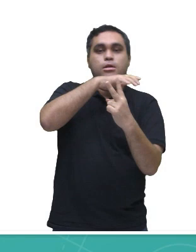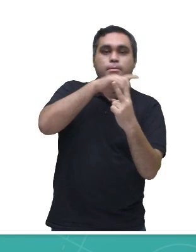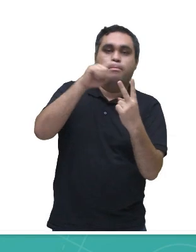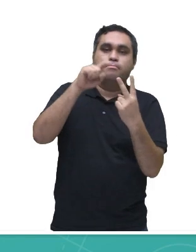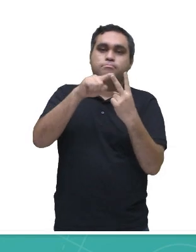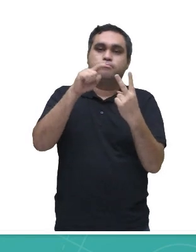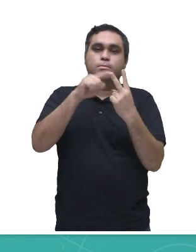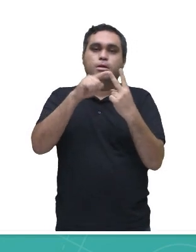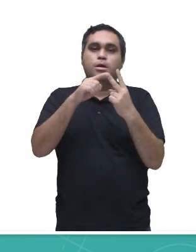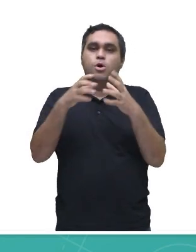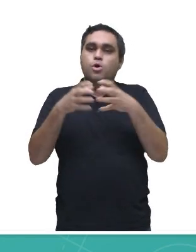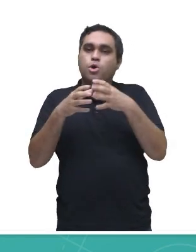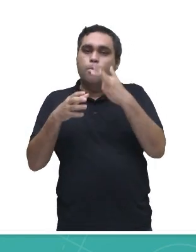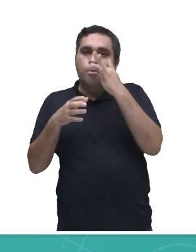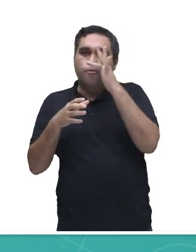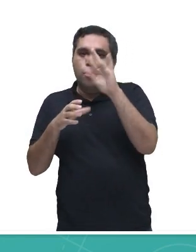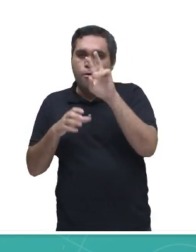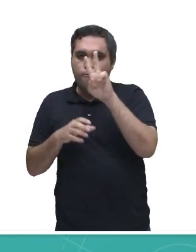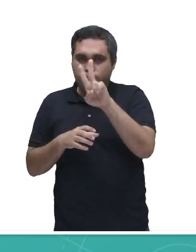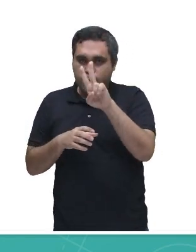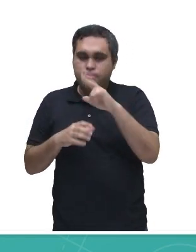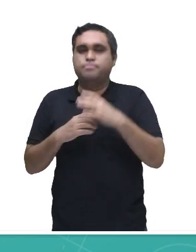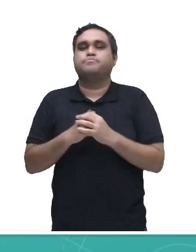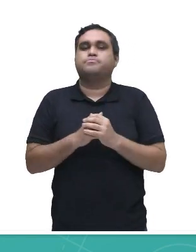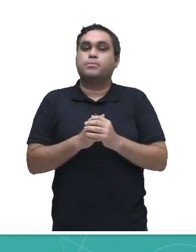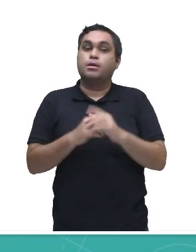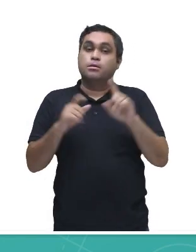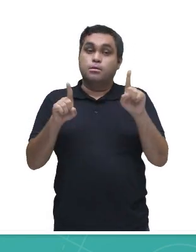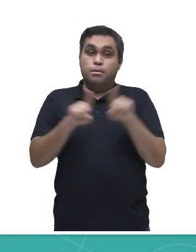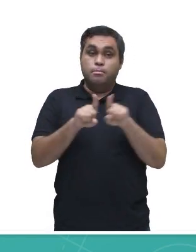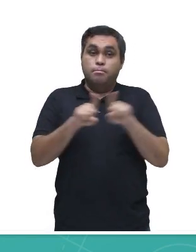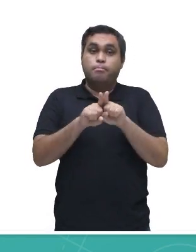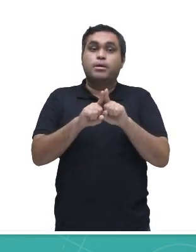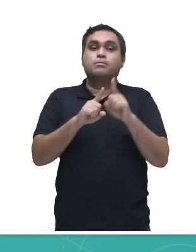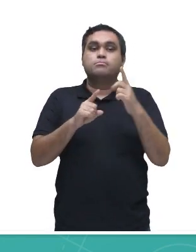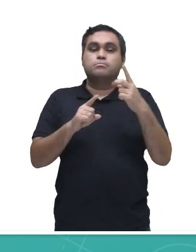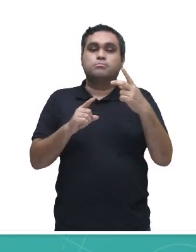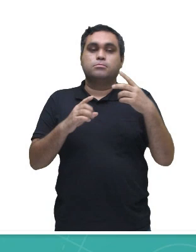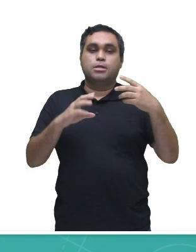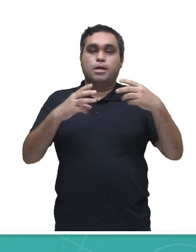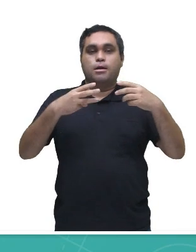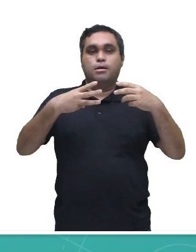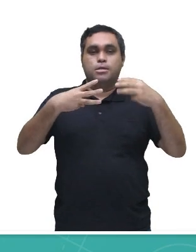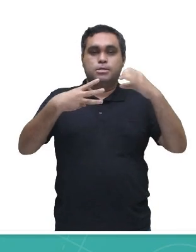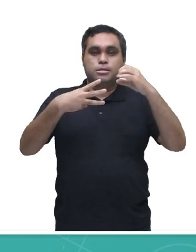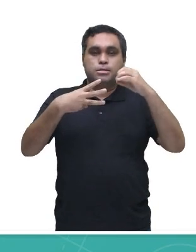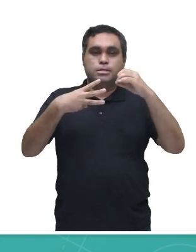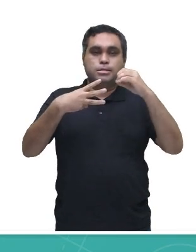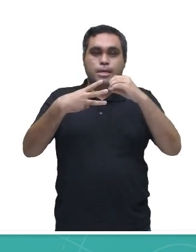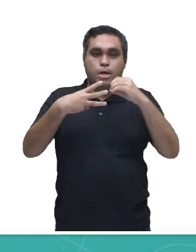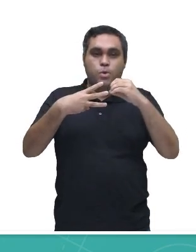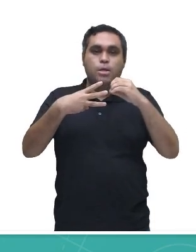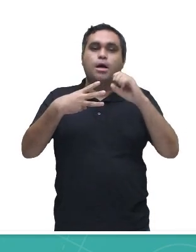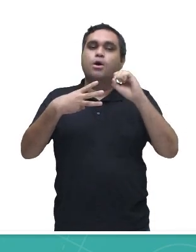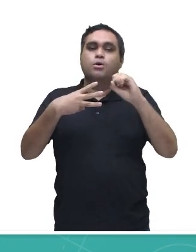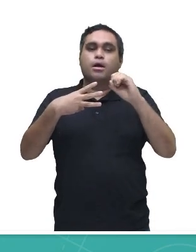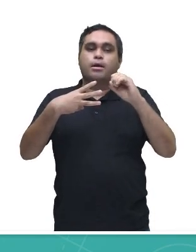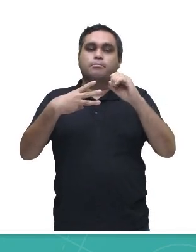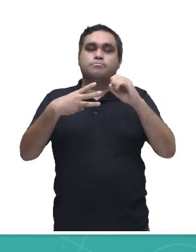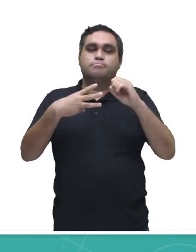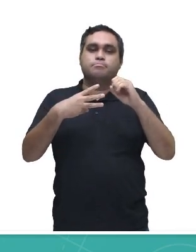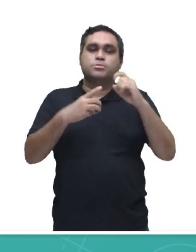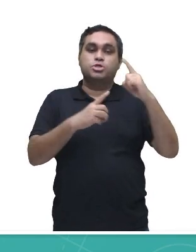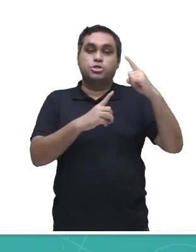vegetal. Outro tipo de célula de classificação é quando a célula é procarionte. Ela é